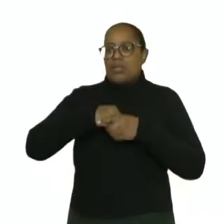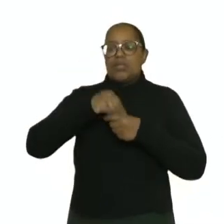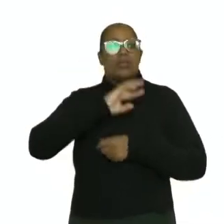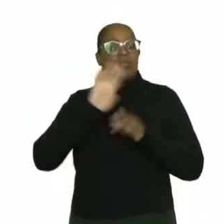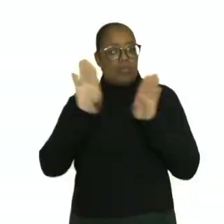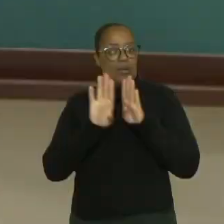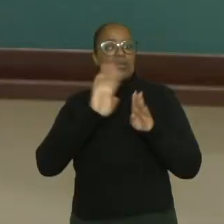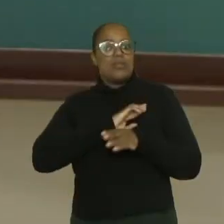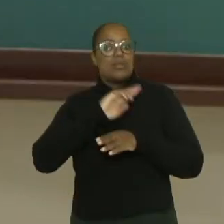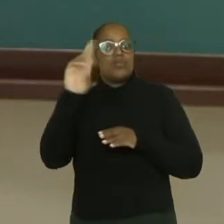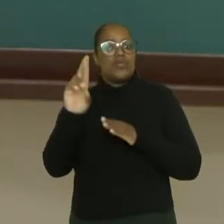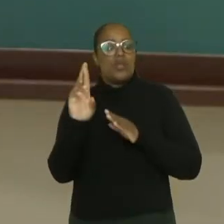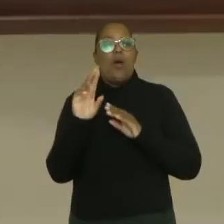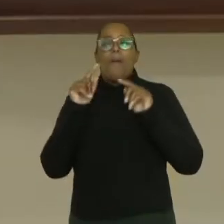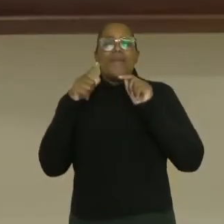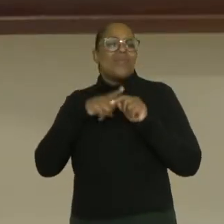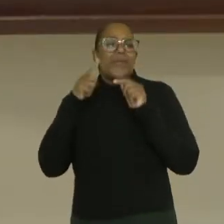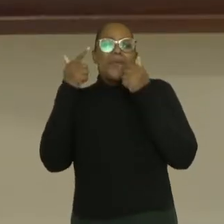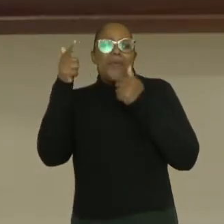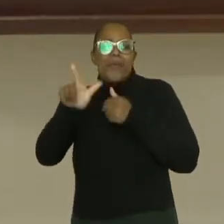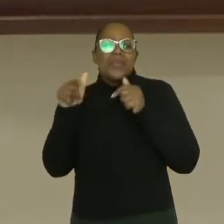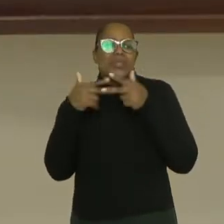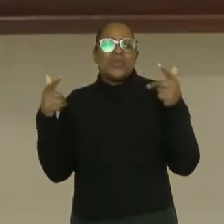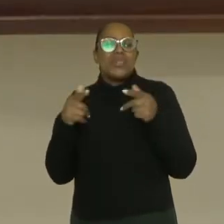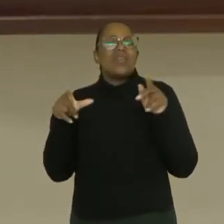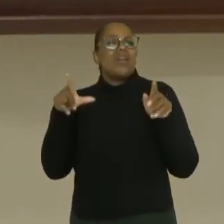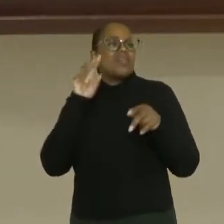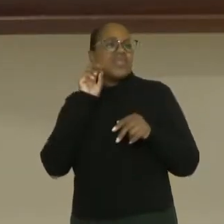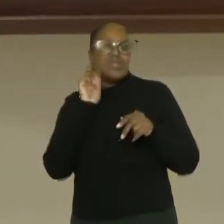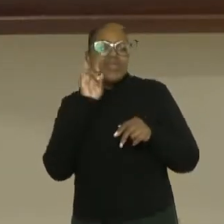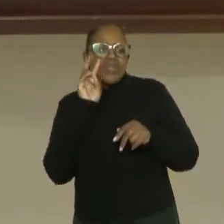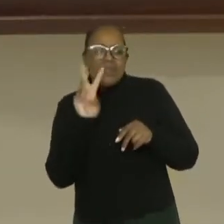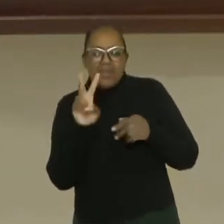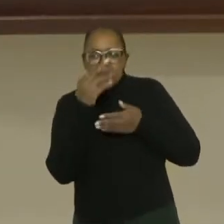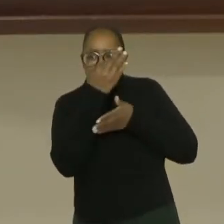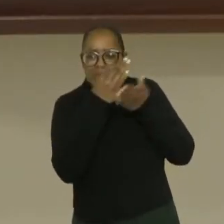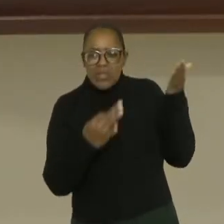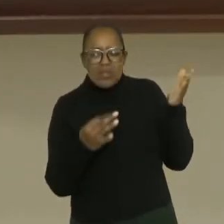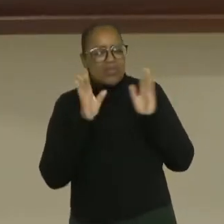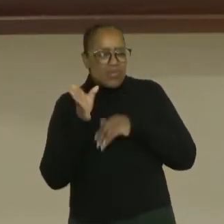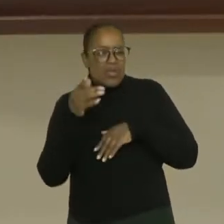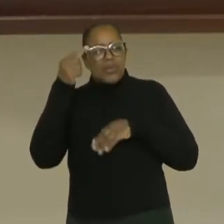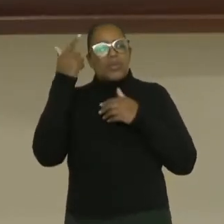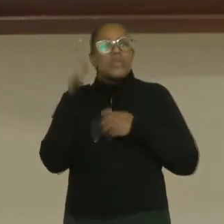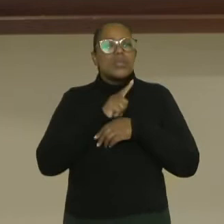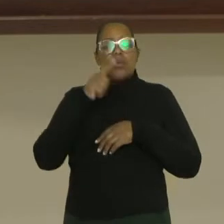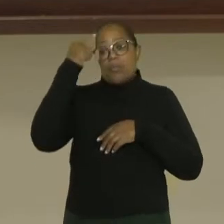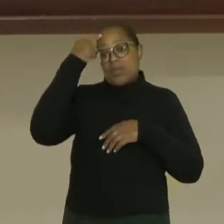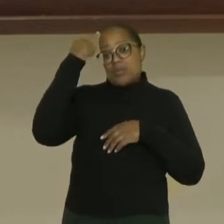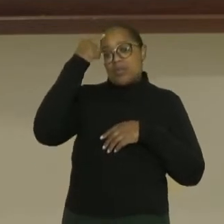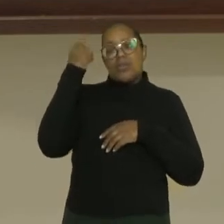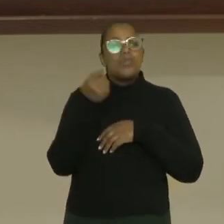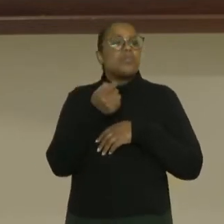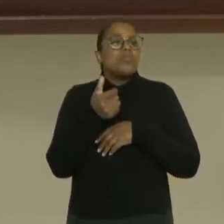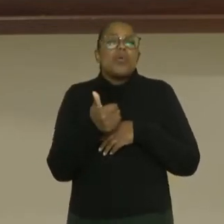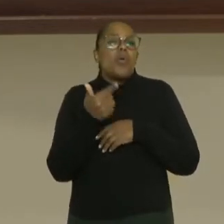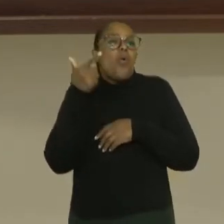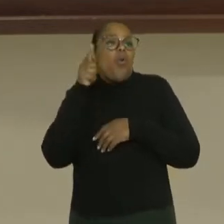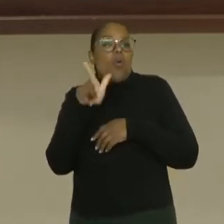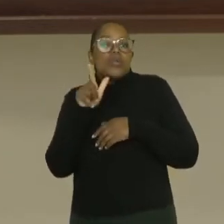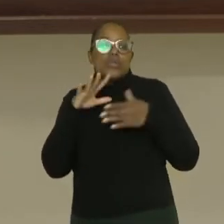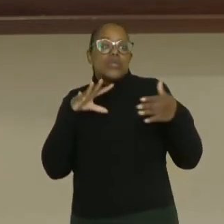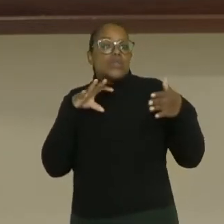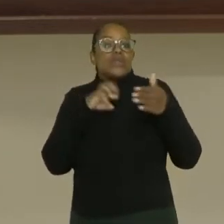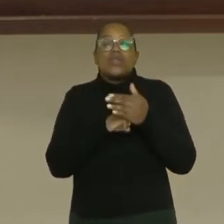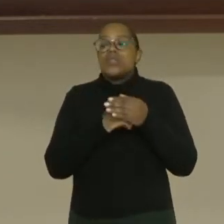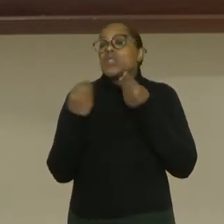entre outras. Então, imagino que a partir desses trechos vocês já conseguiram pensar um pouquinho e refletir sobre outras violências e como elas